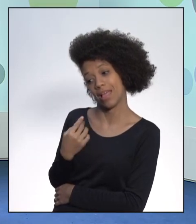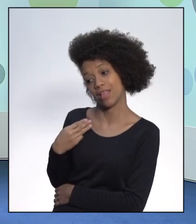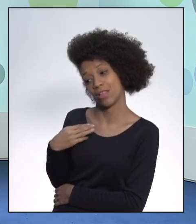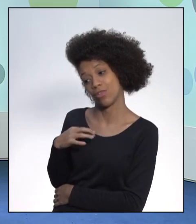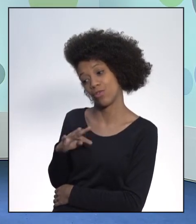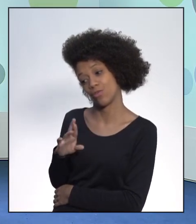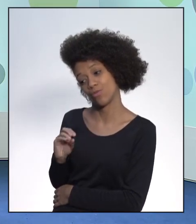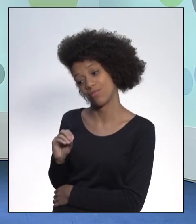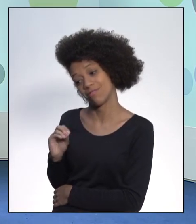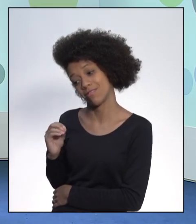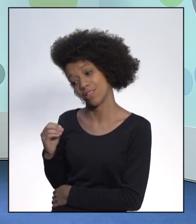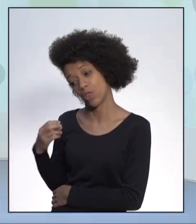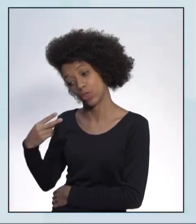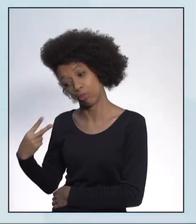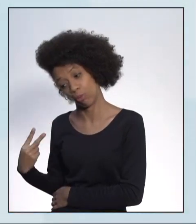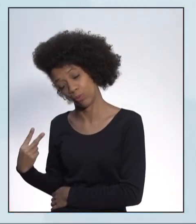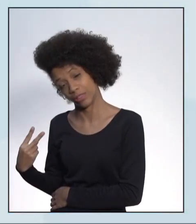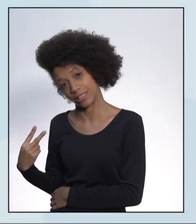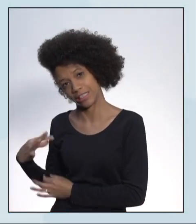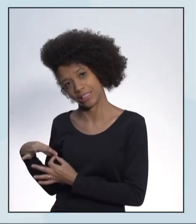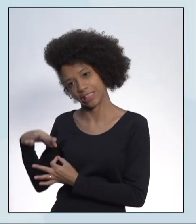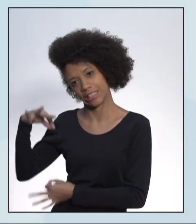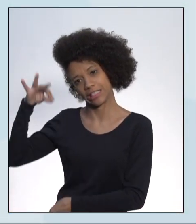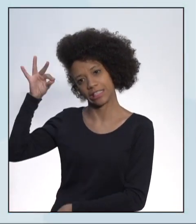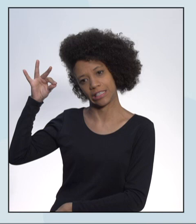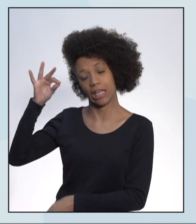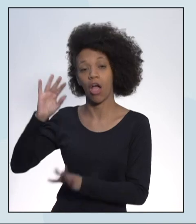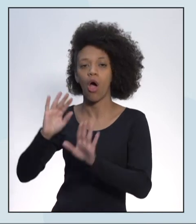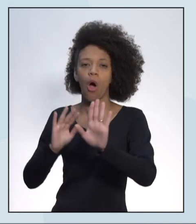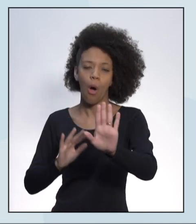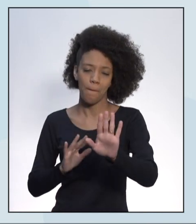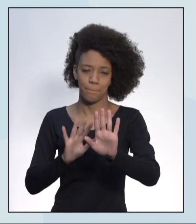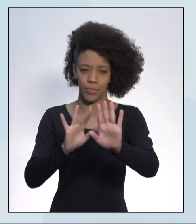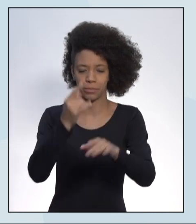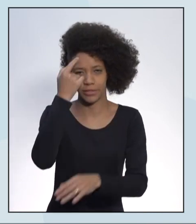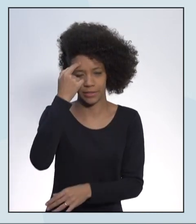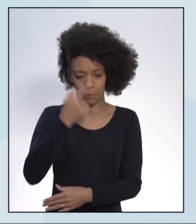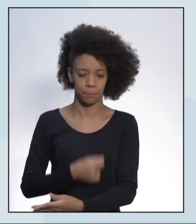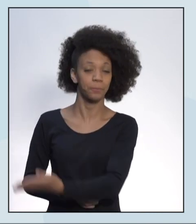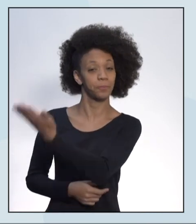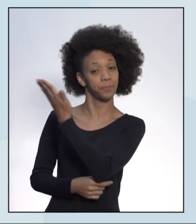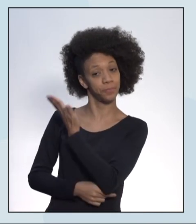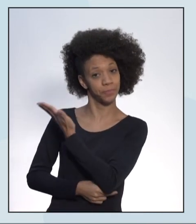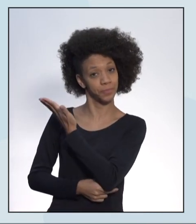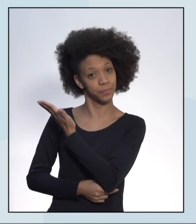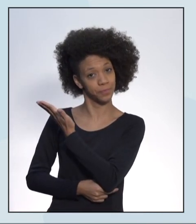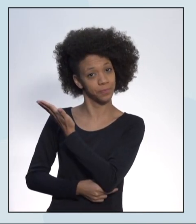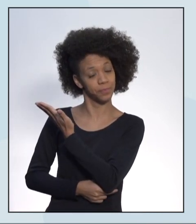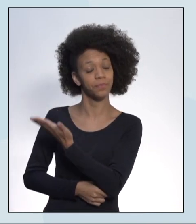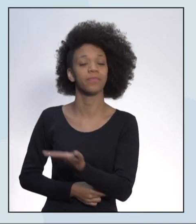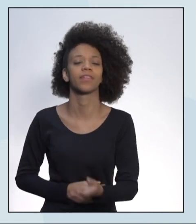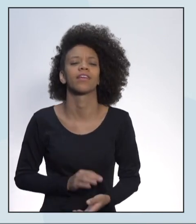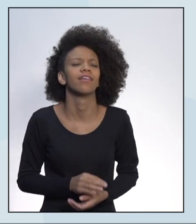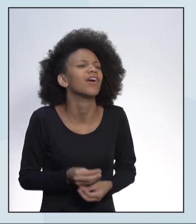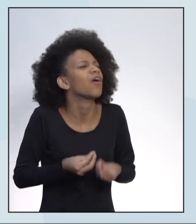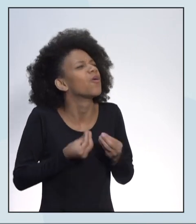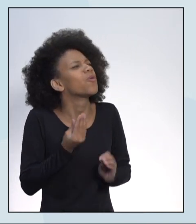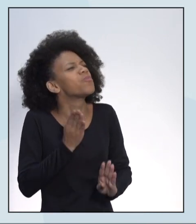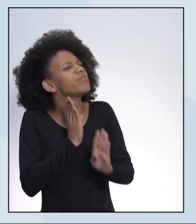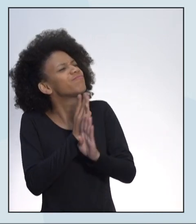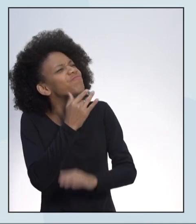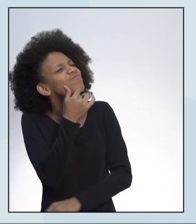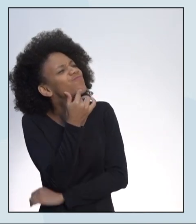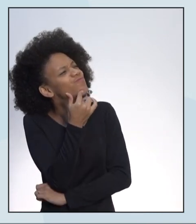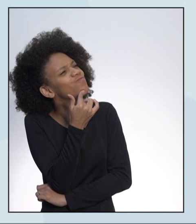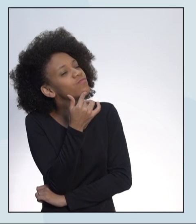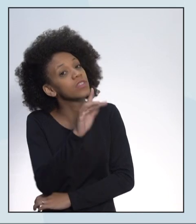Na tela de vocês, está ali um garotinho pensando, né? Como estimar essa raiz? E olha o que